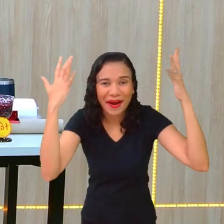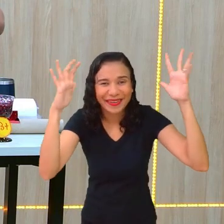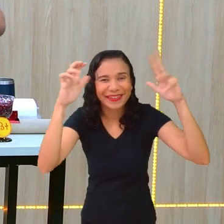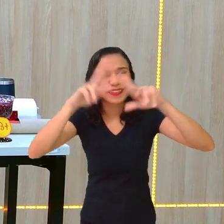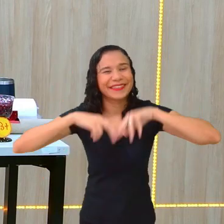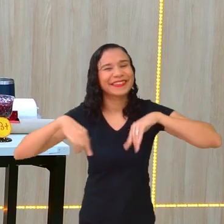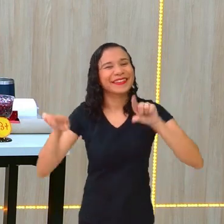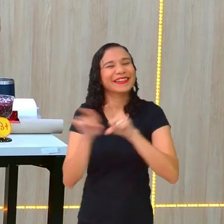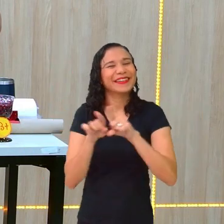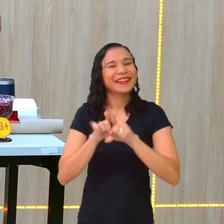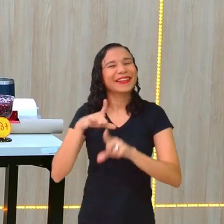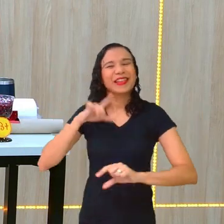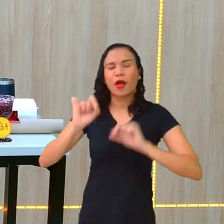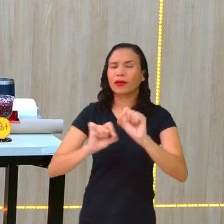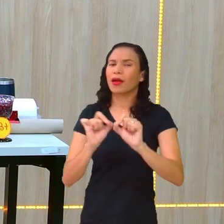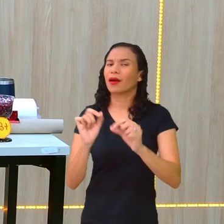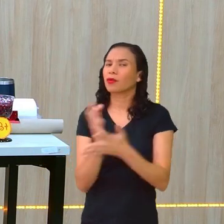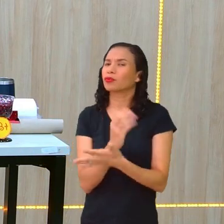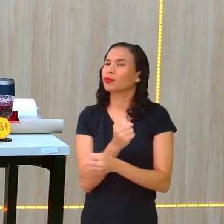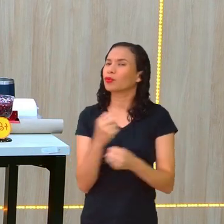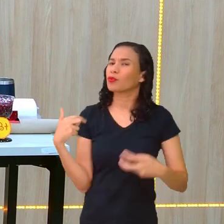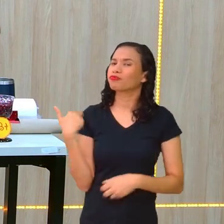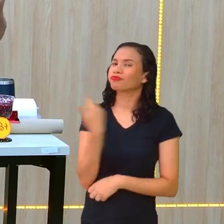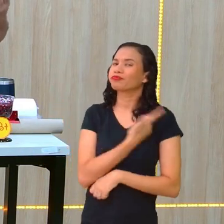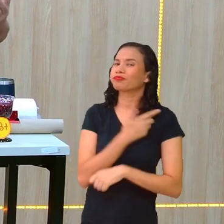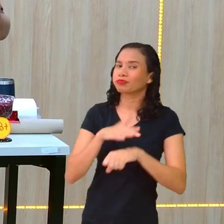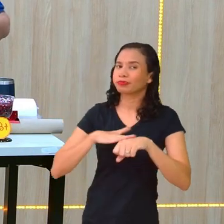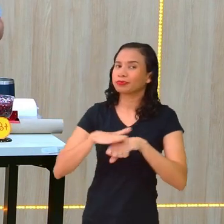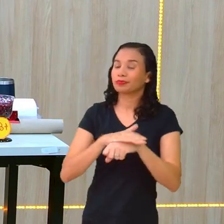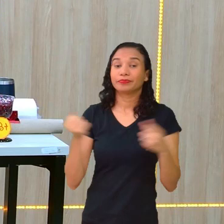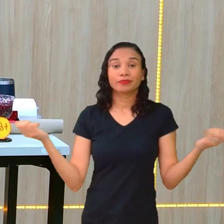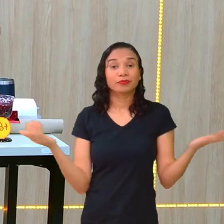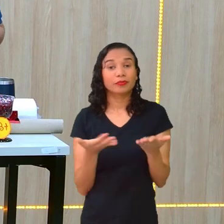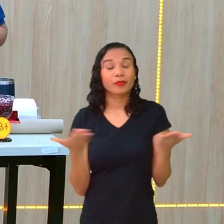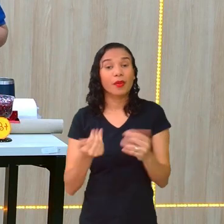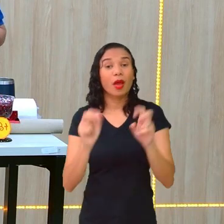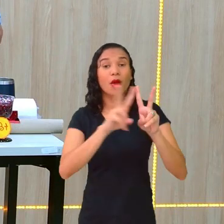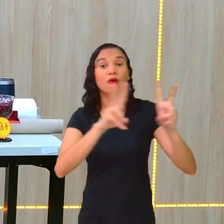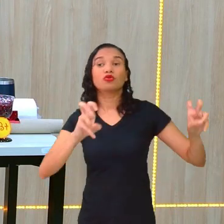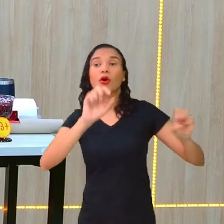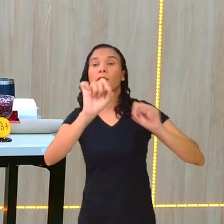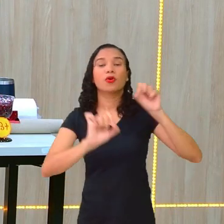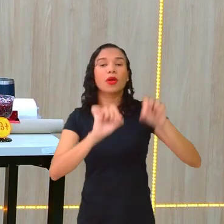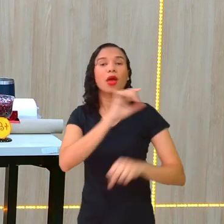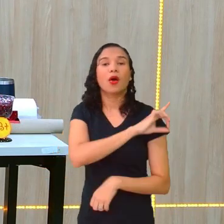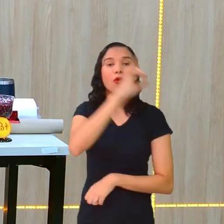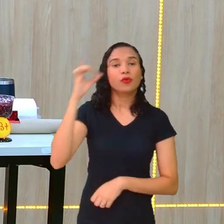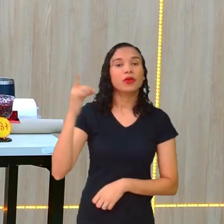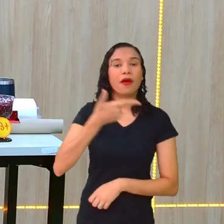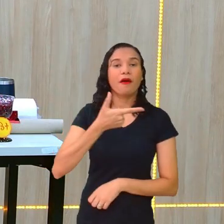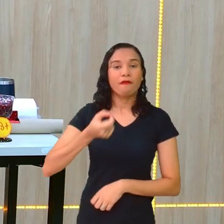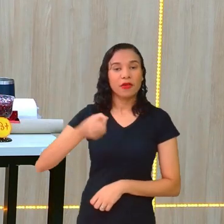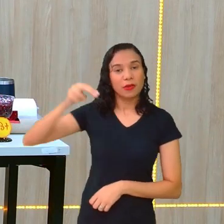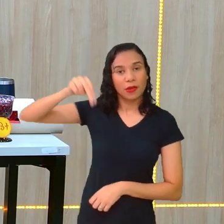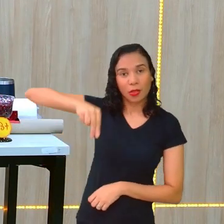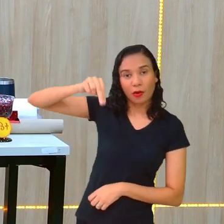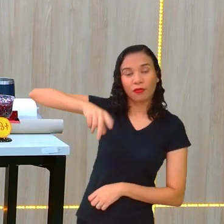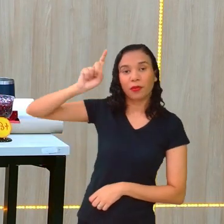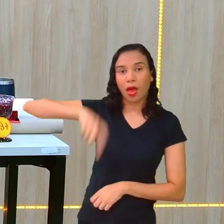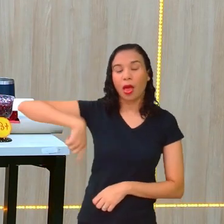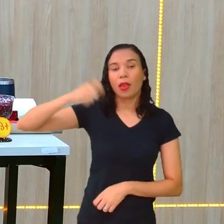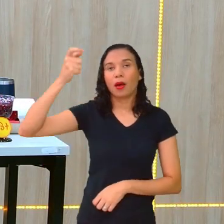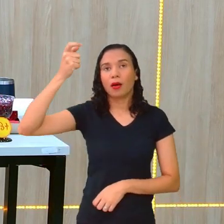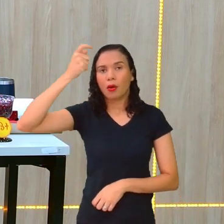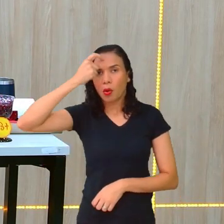Mas ainda temos algumas coisinhas para a gente falar. Agora é a respeito, né, do dia 20 de novembro, o dia da